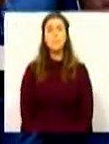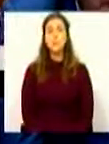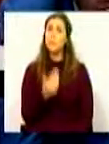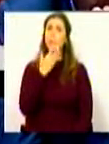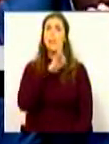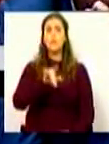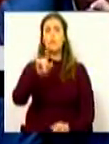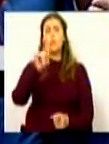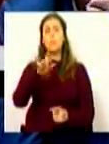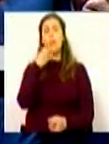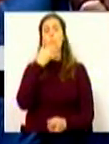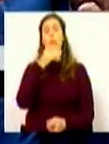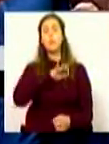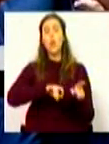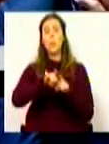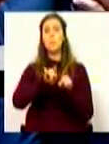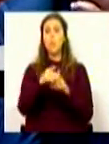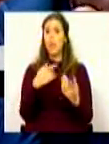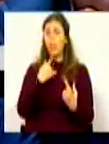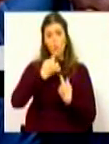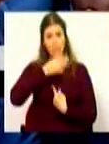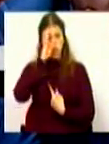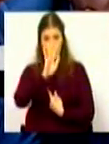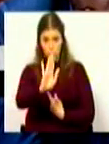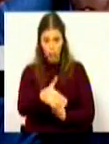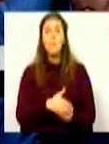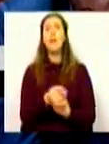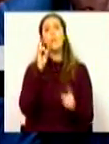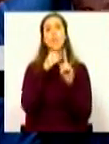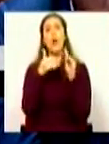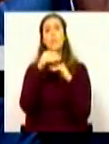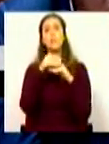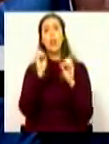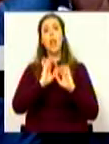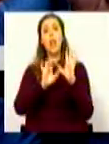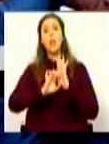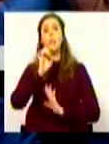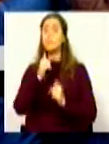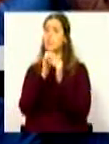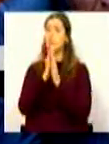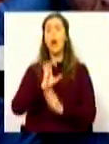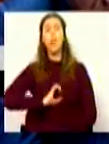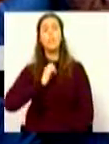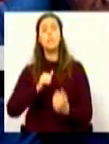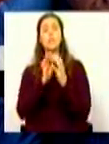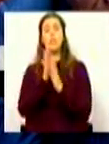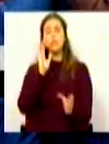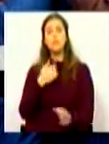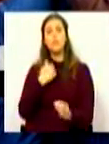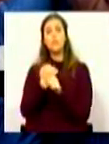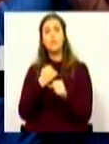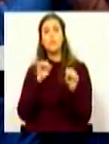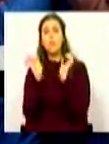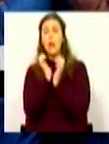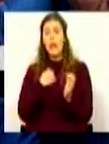Muito obrigado, Sr. Presidente. Muito obrigado, Sra. Deputada. Como deveria saber, para reforçar, aliás, a confiança de todos no sistema de segurança social,